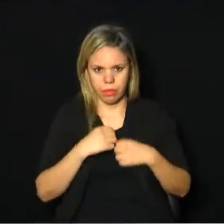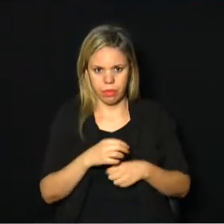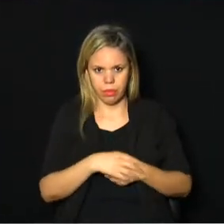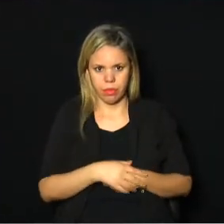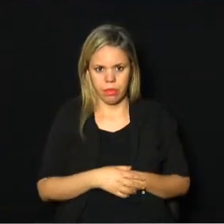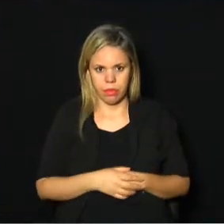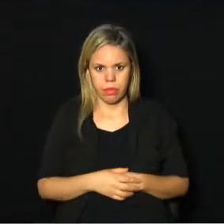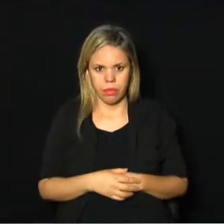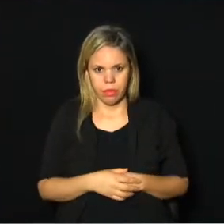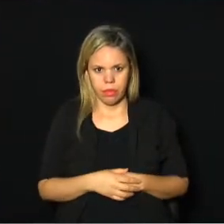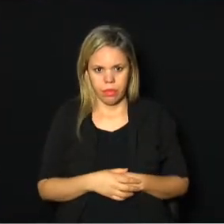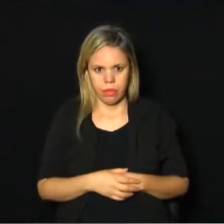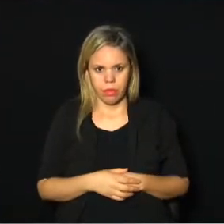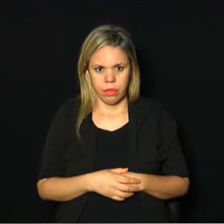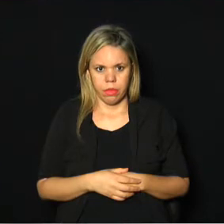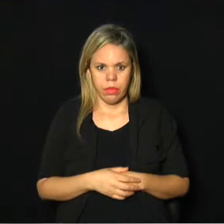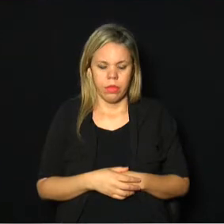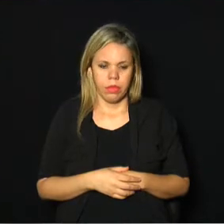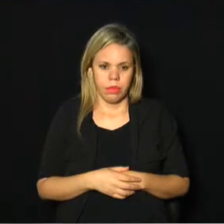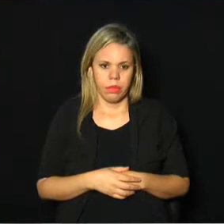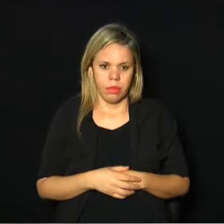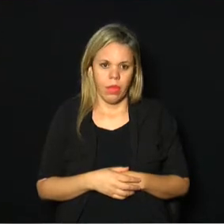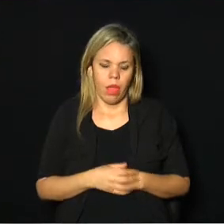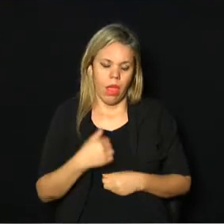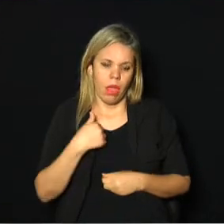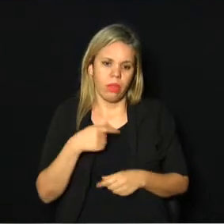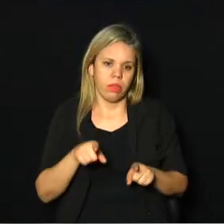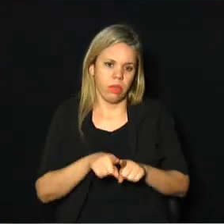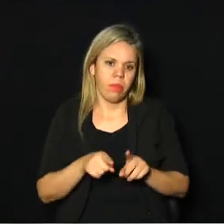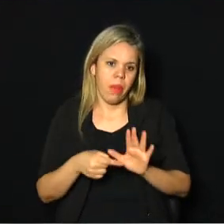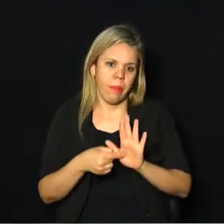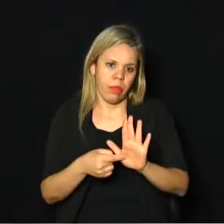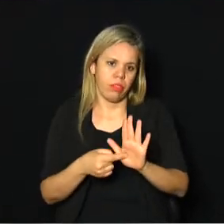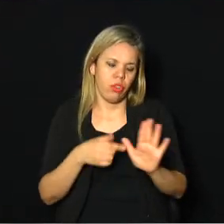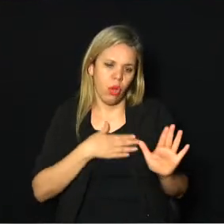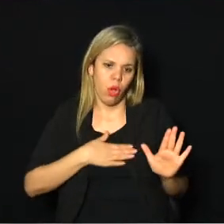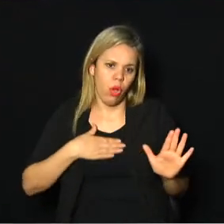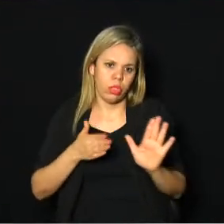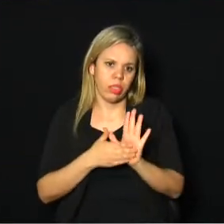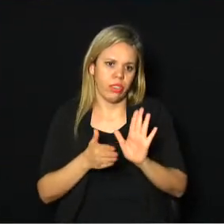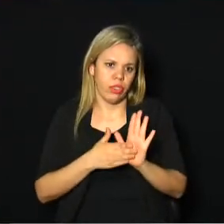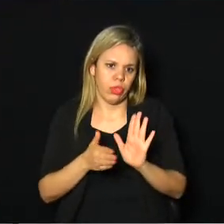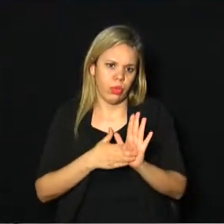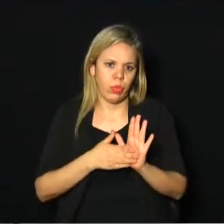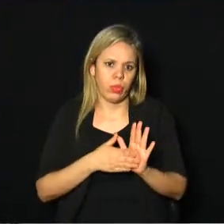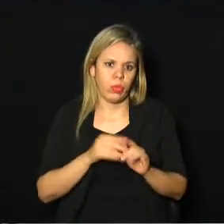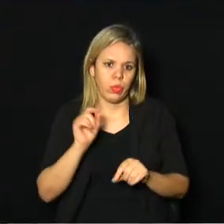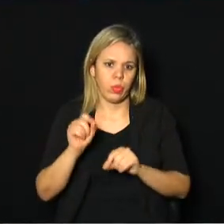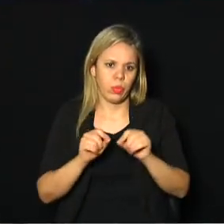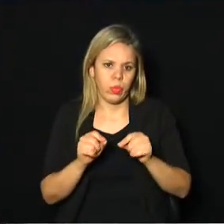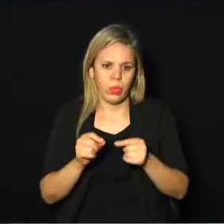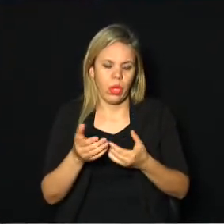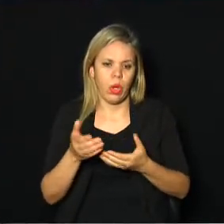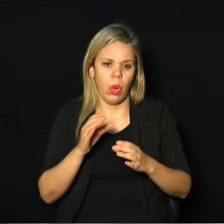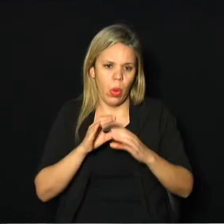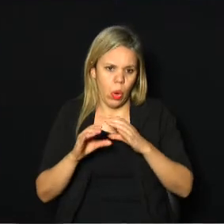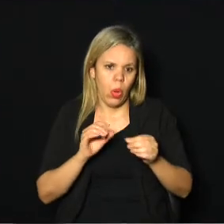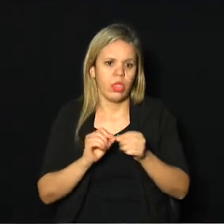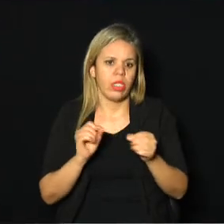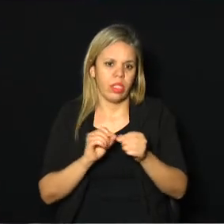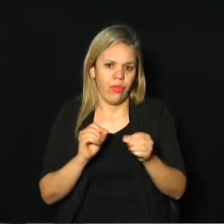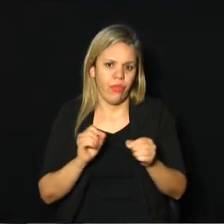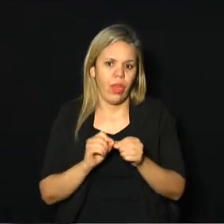E, por outro lado, eu coloquei também, eu gostaria de colocar uma proposta, que é uma articulação que eu tenho feito,